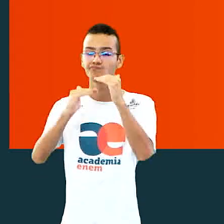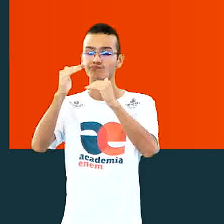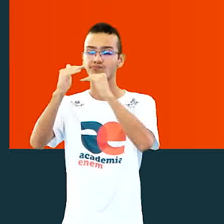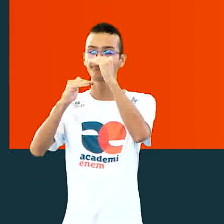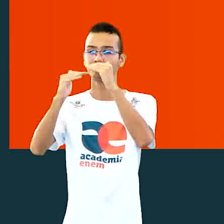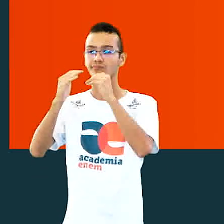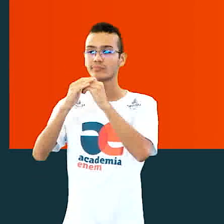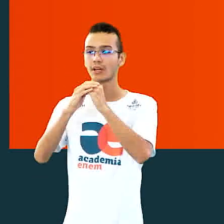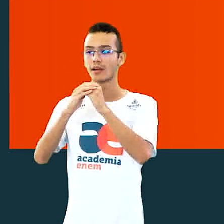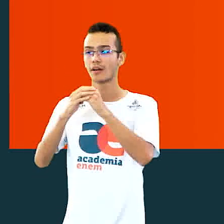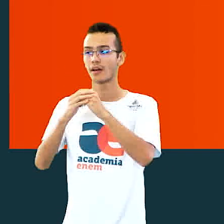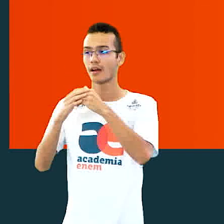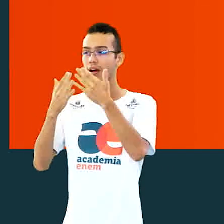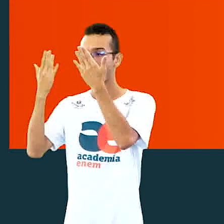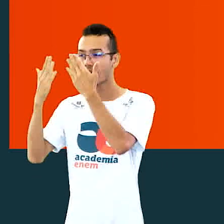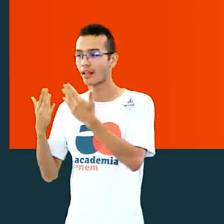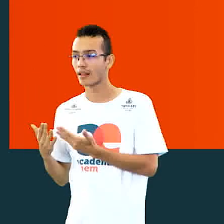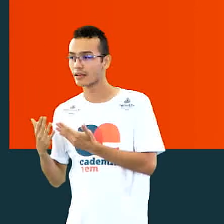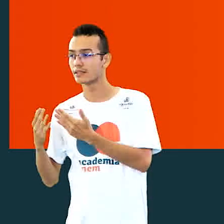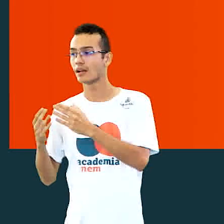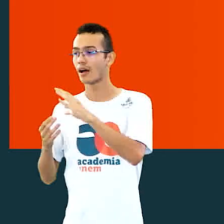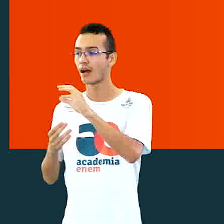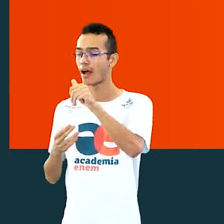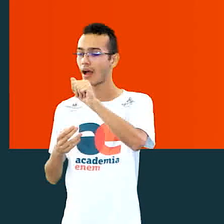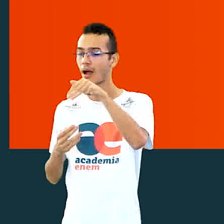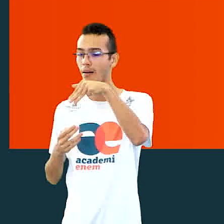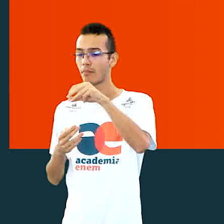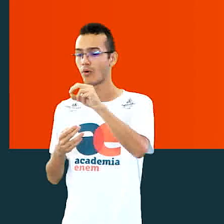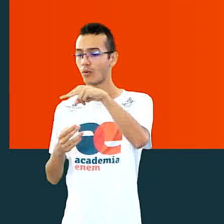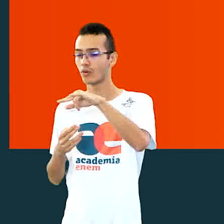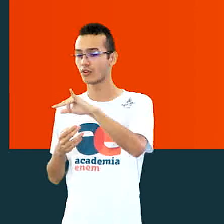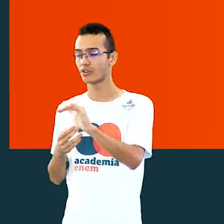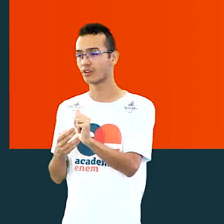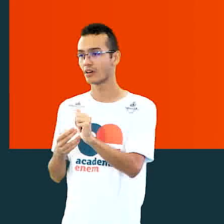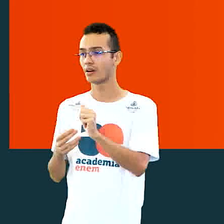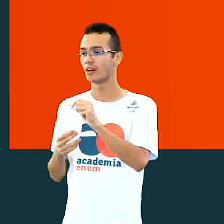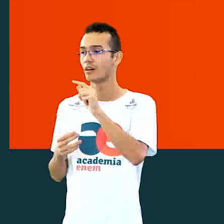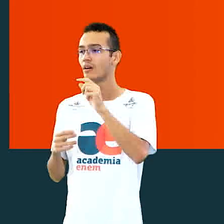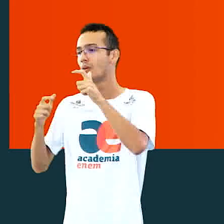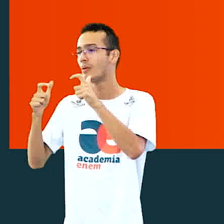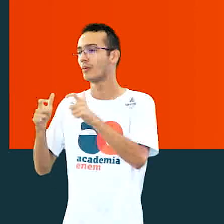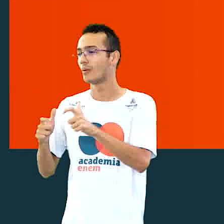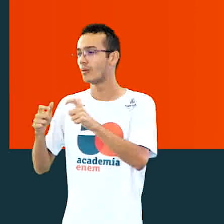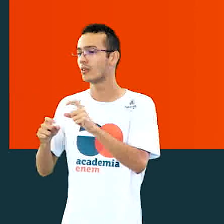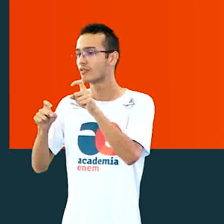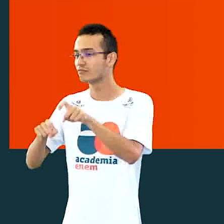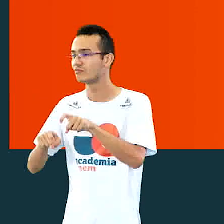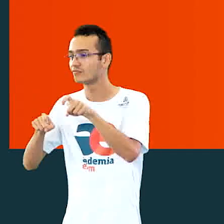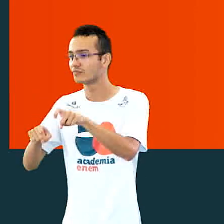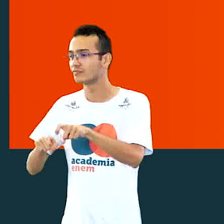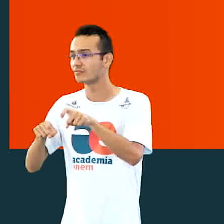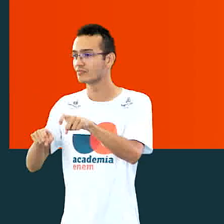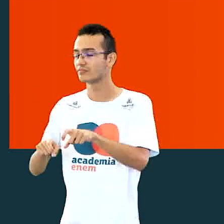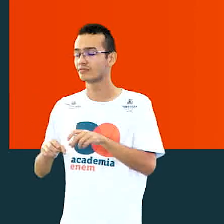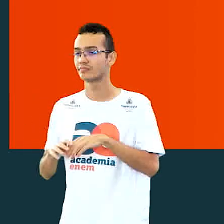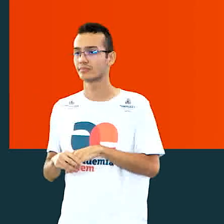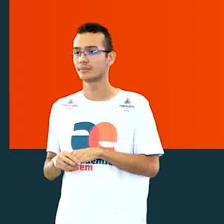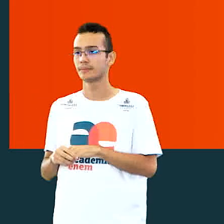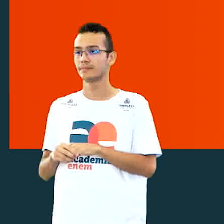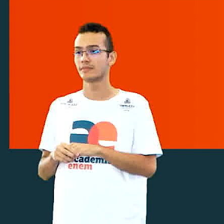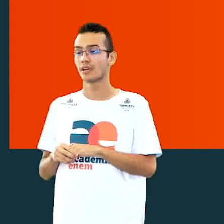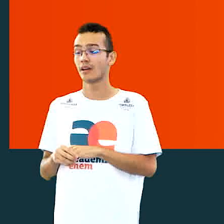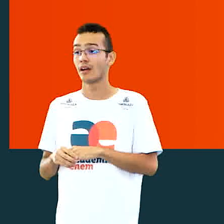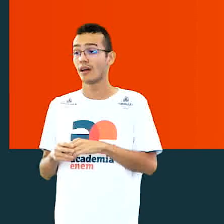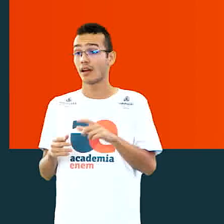de amônia, gás tóxico incolor, em granjas avícolas. A polianilina é um polímero semicondutor que tem valor da